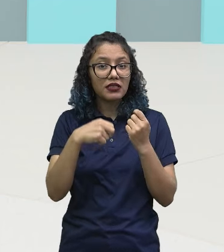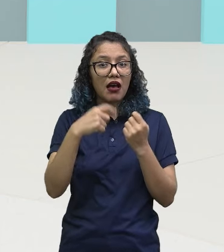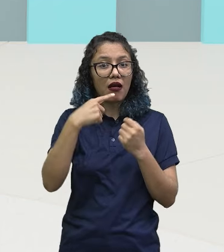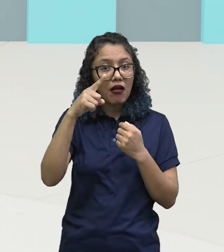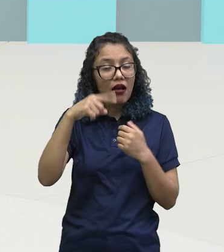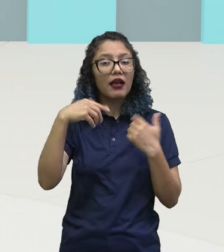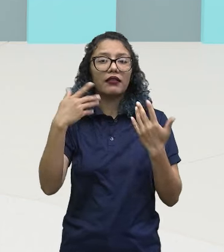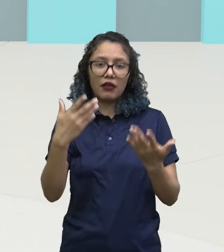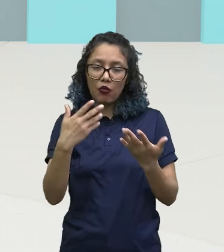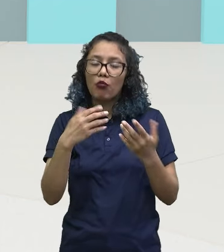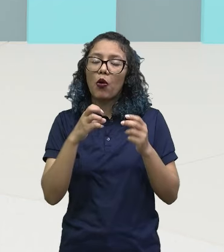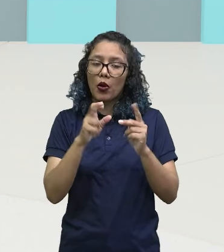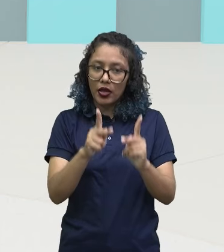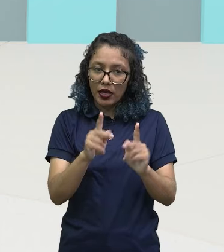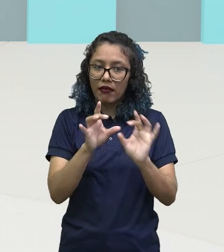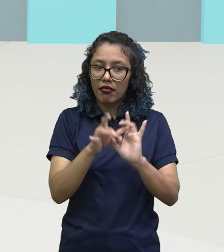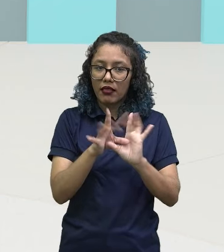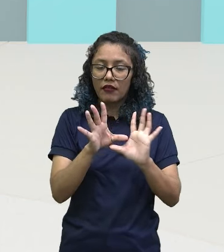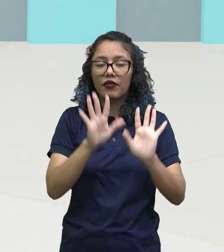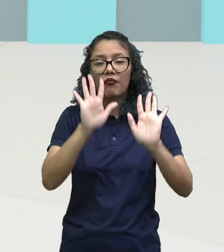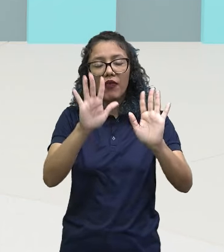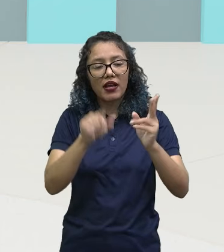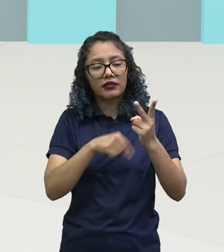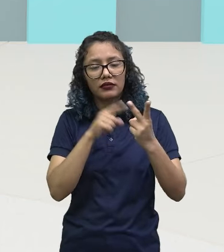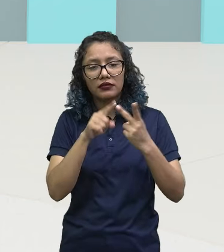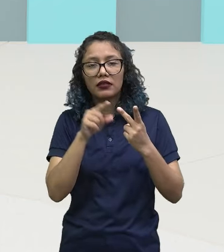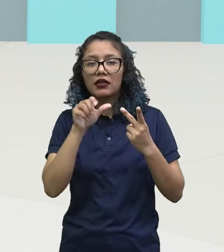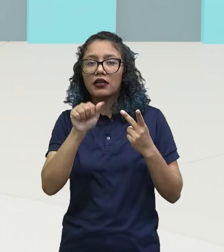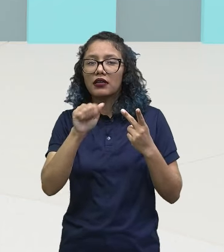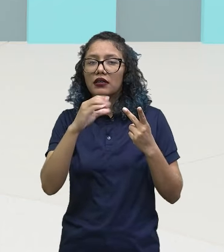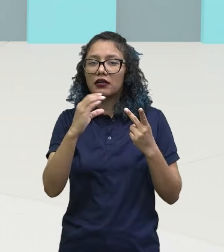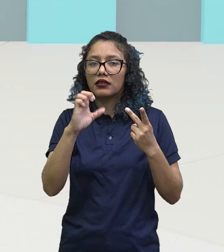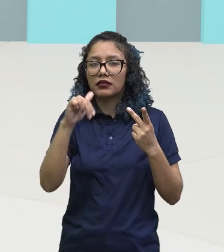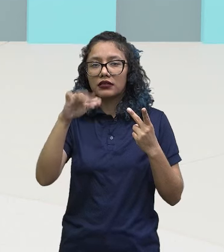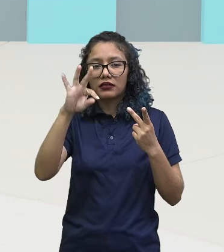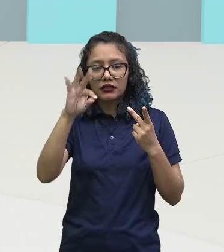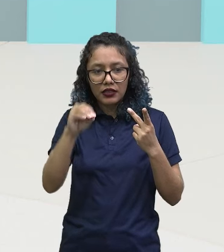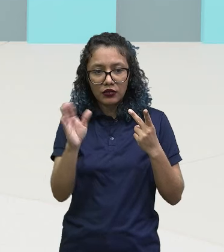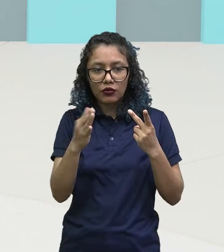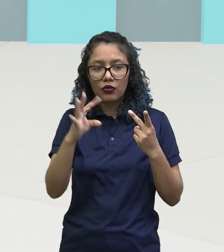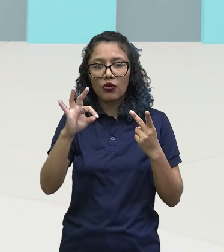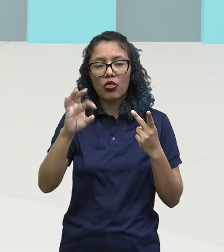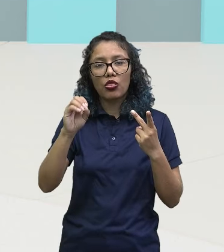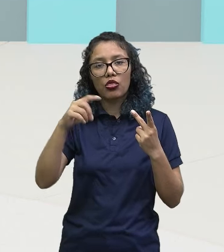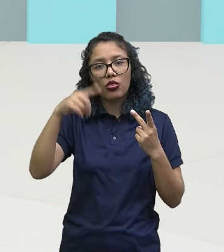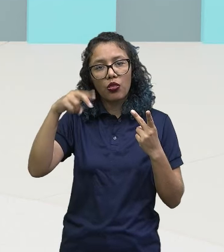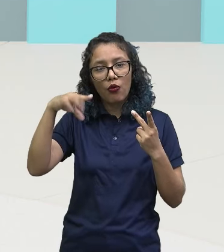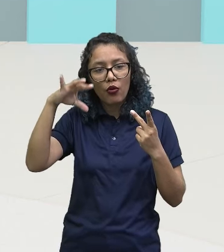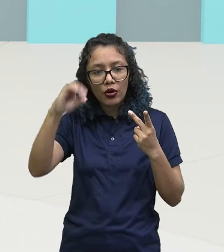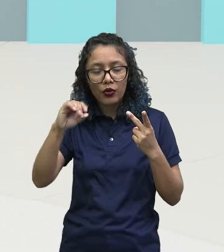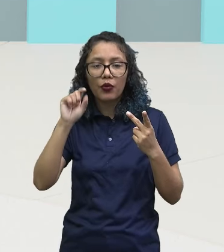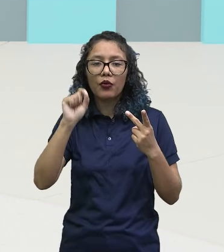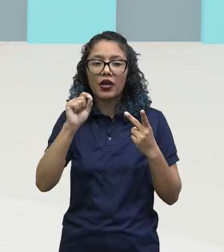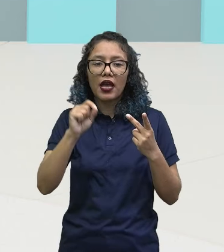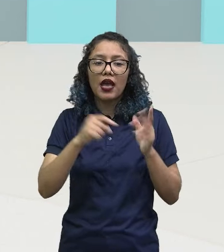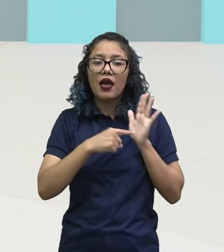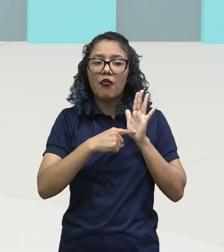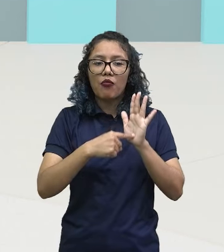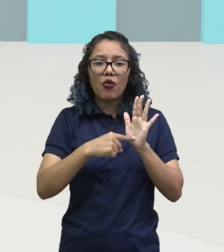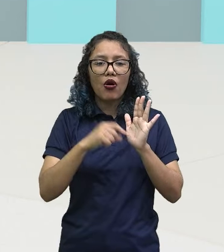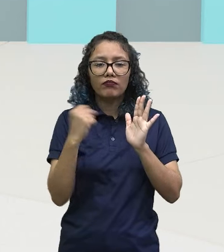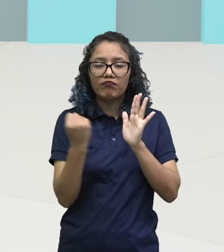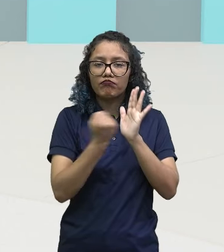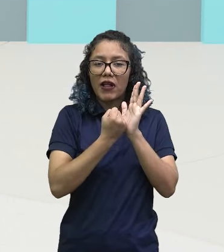bom? O segundo, que é o acento tônico, marca a tonicidade, a força com que se pronuncia